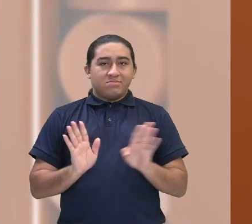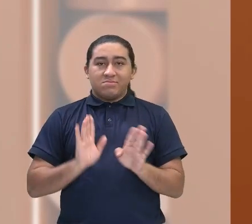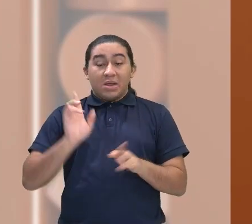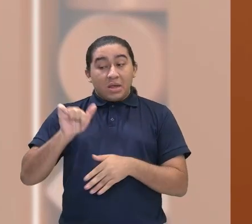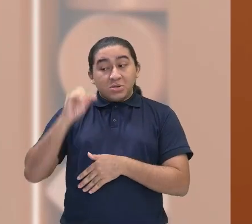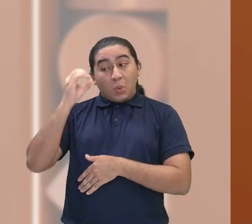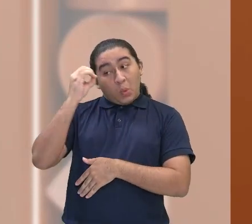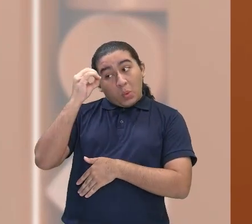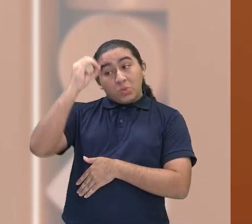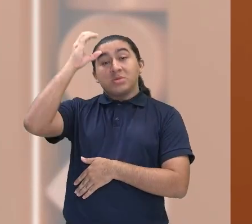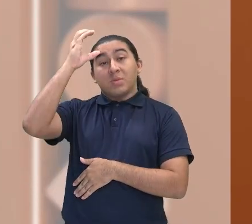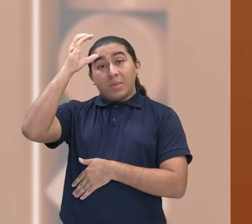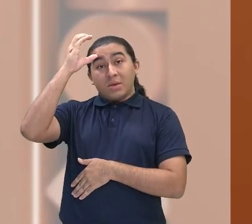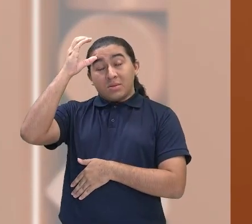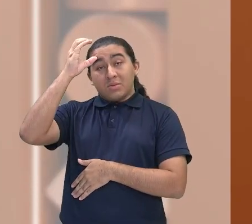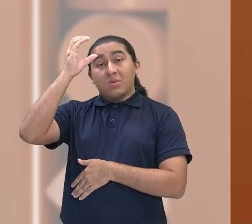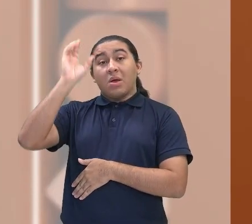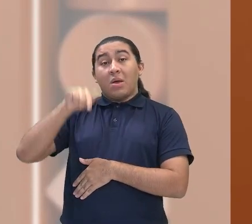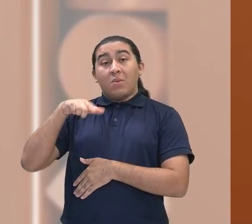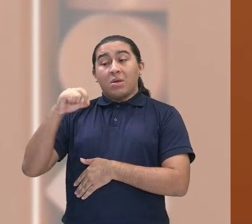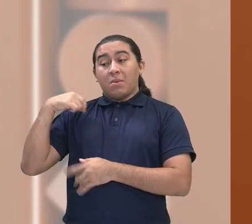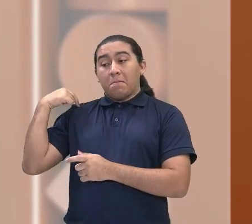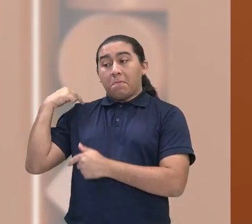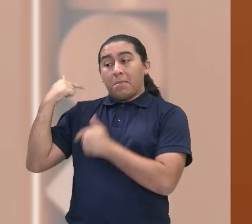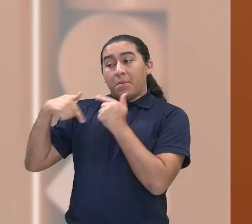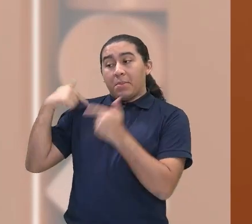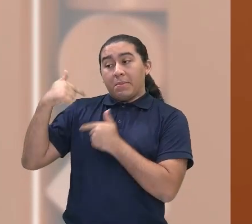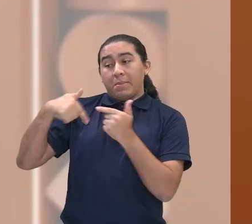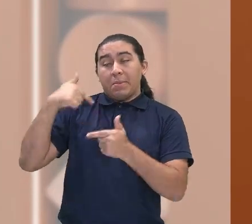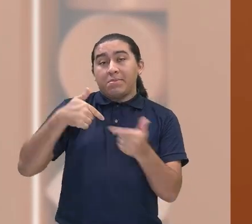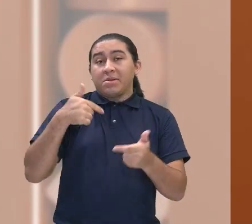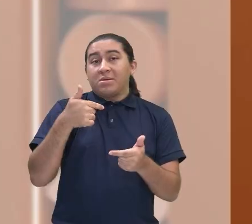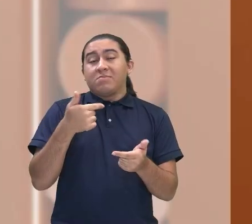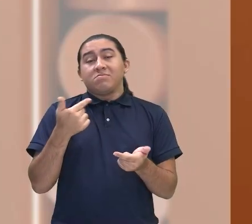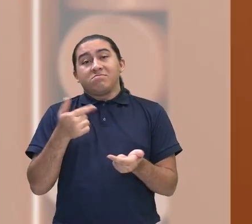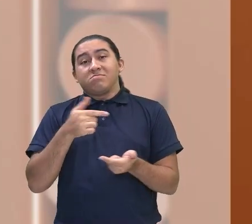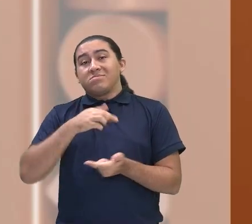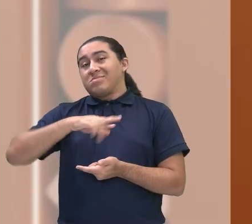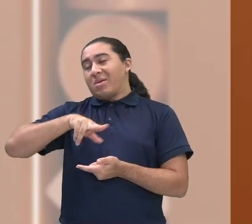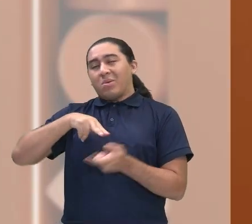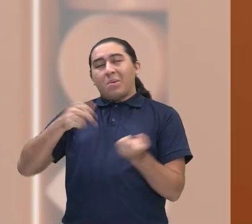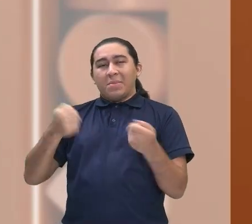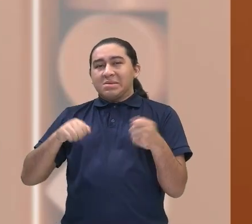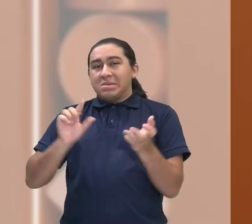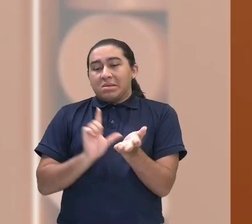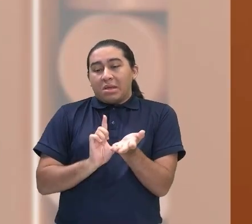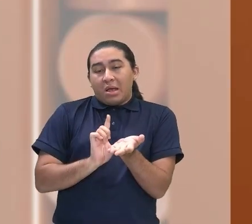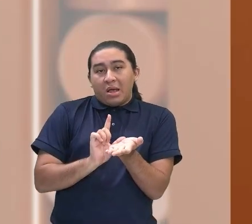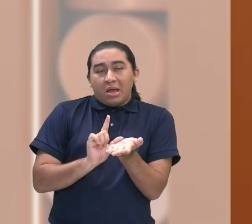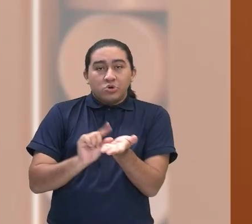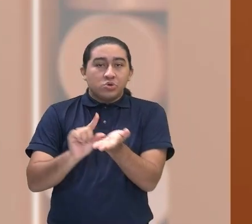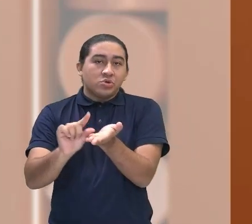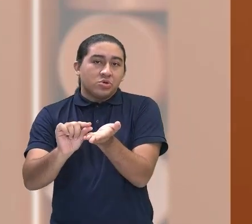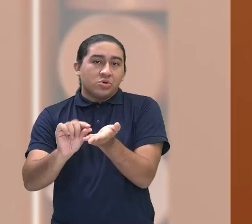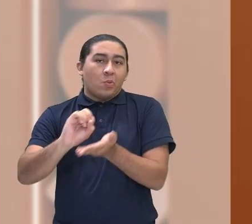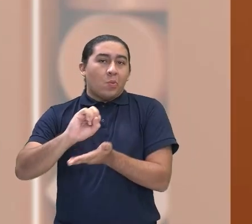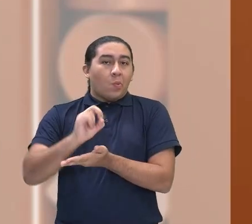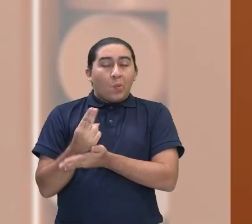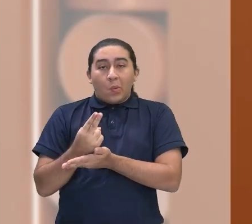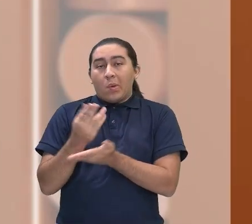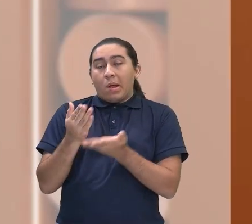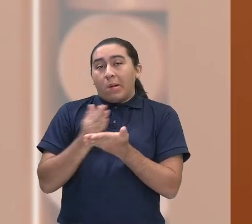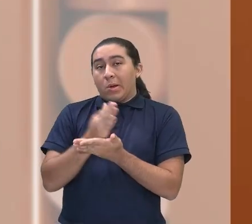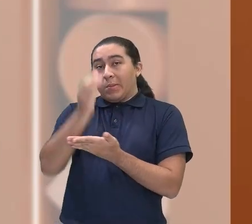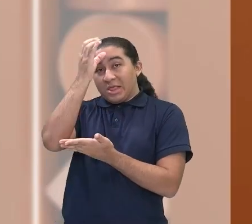é intangível, que não necessariamente está em um artigo científico, em uma dissertação, mas que